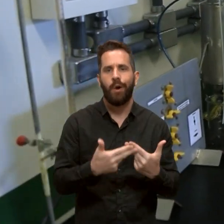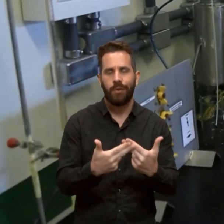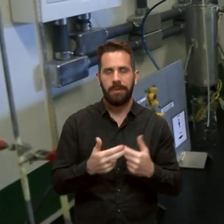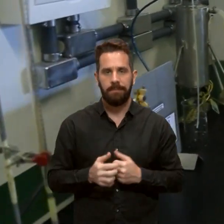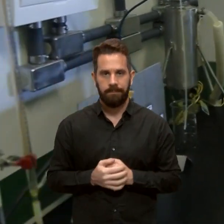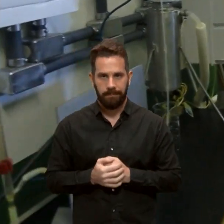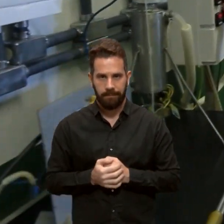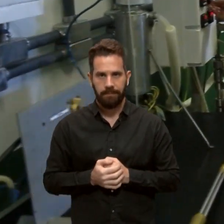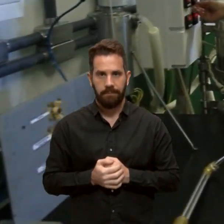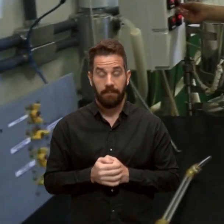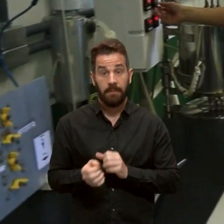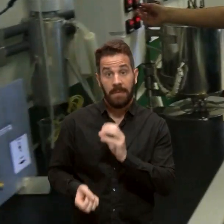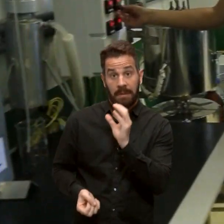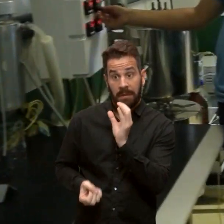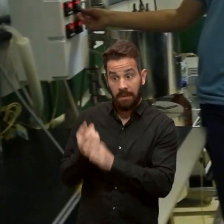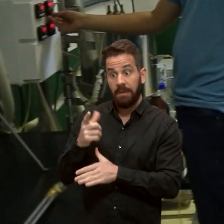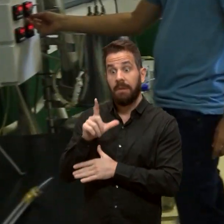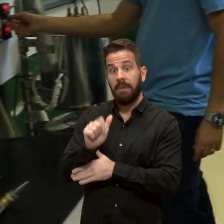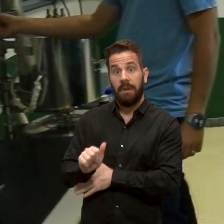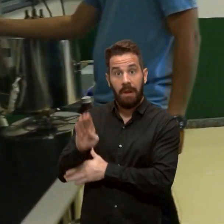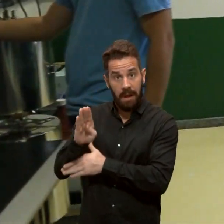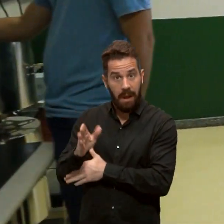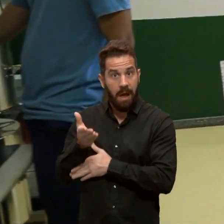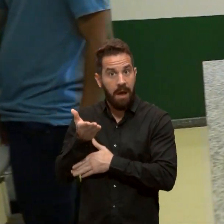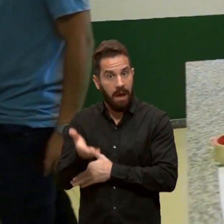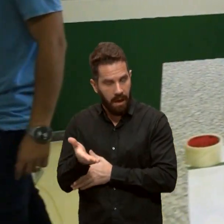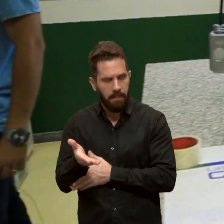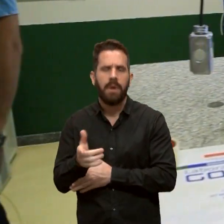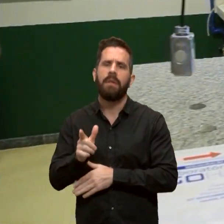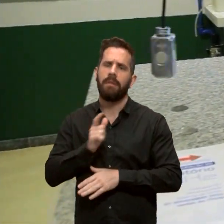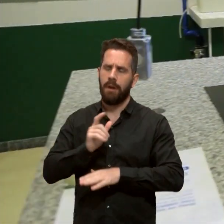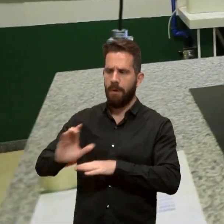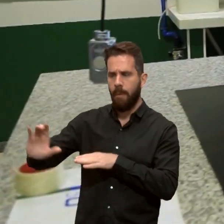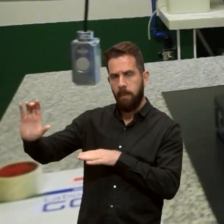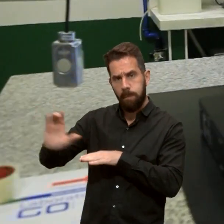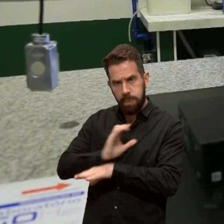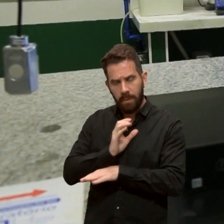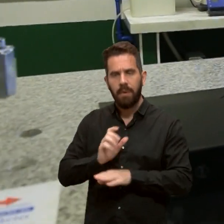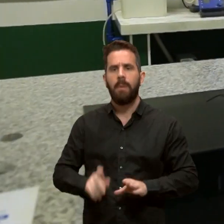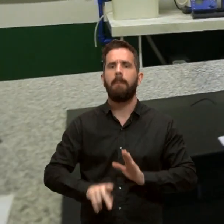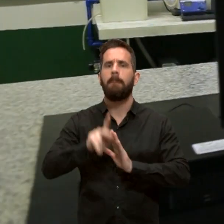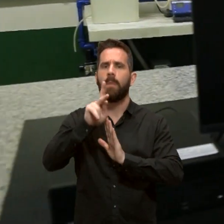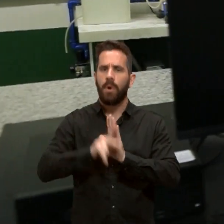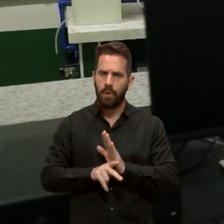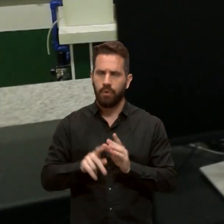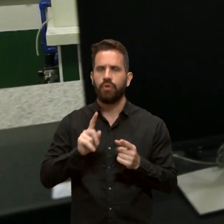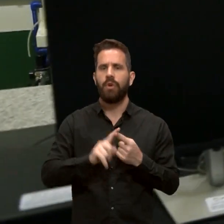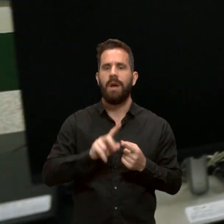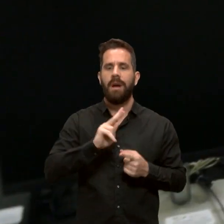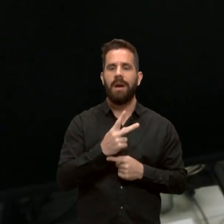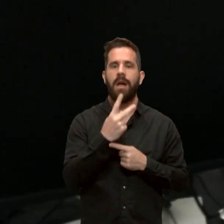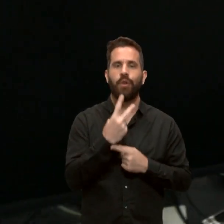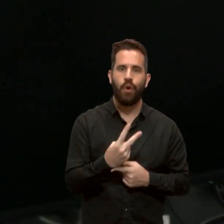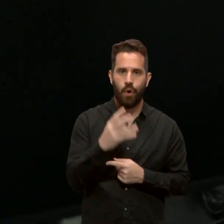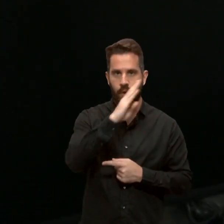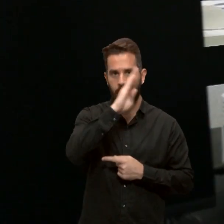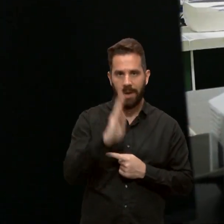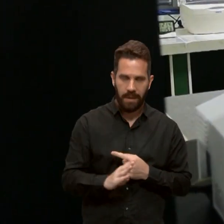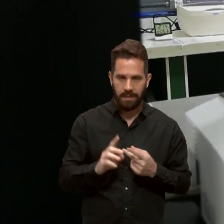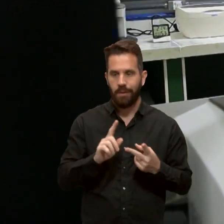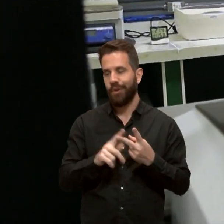A criação do laboratório GOH2 recebeu financiamento dos projetos H2 Brasil e